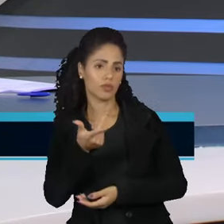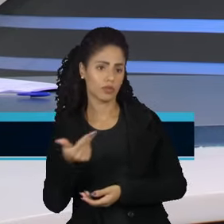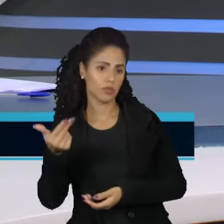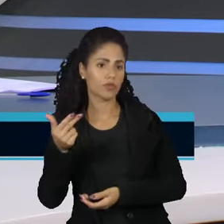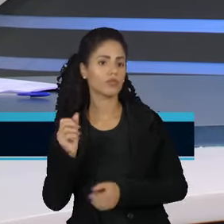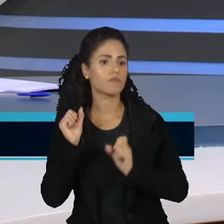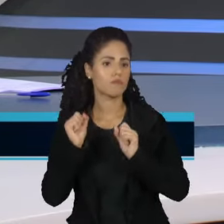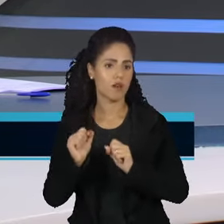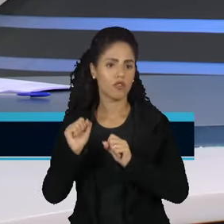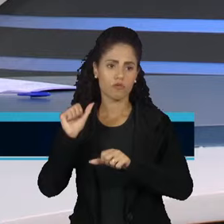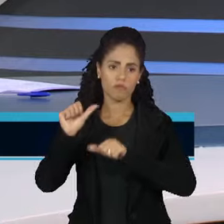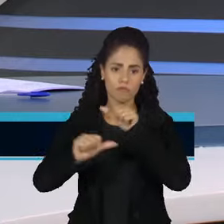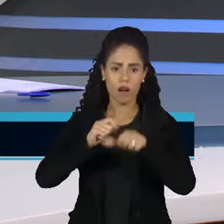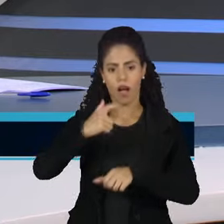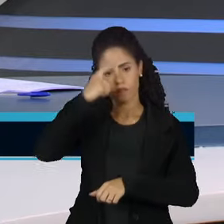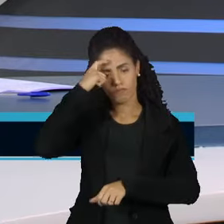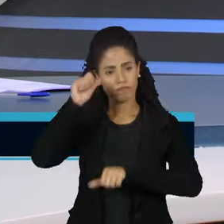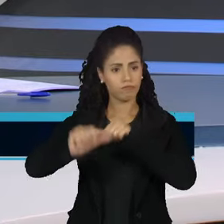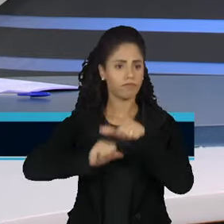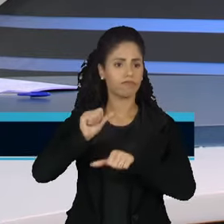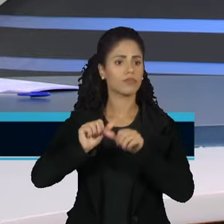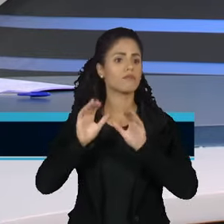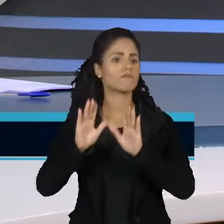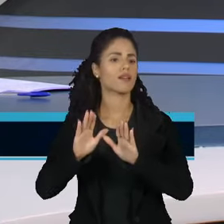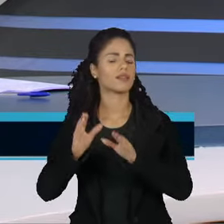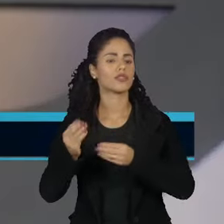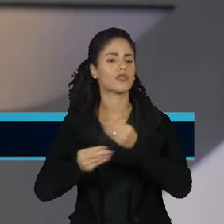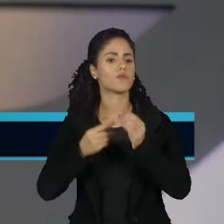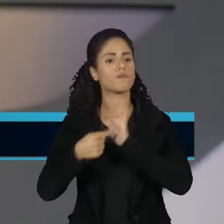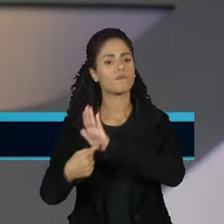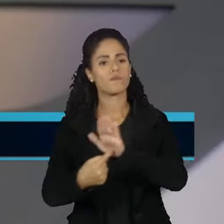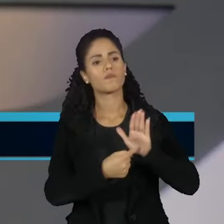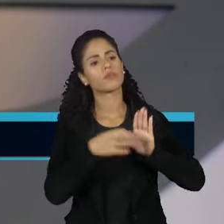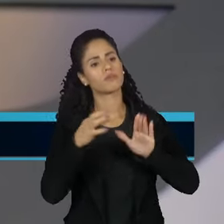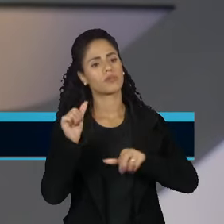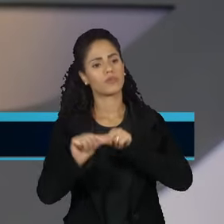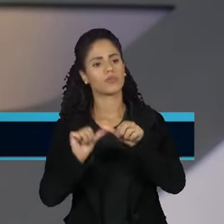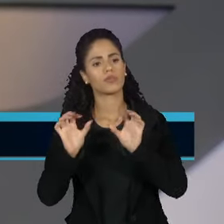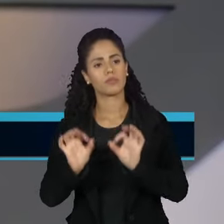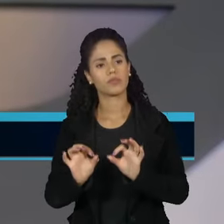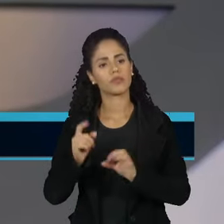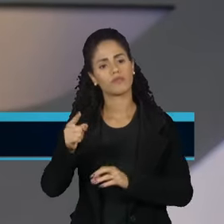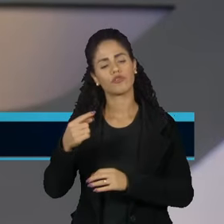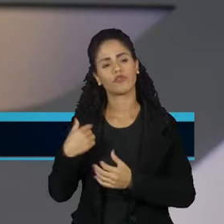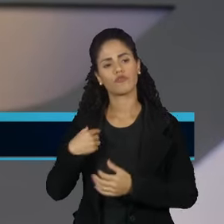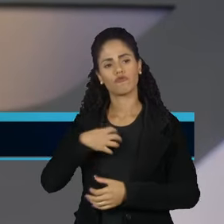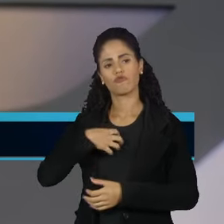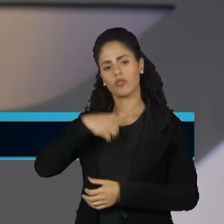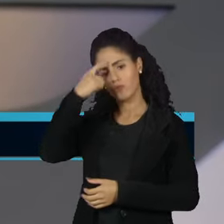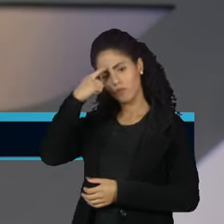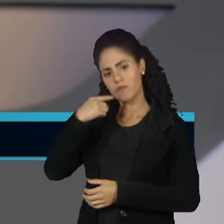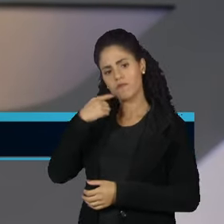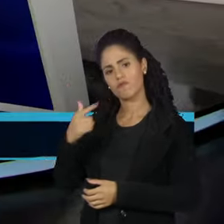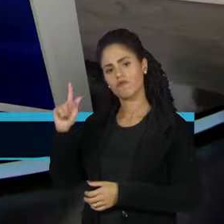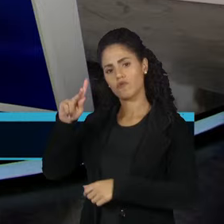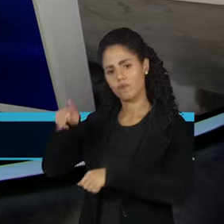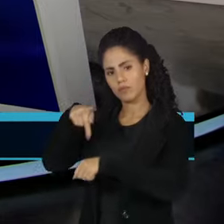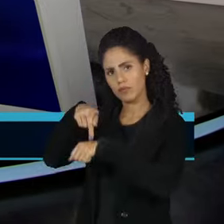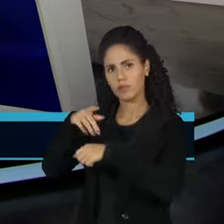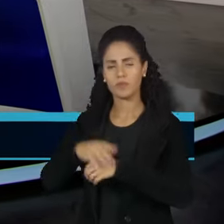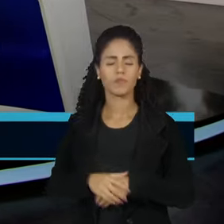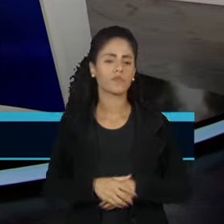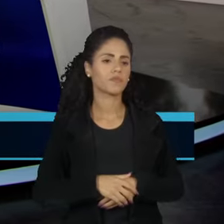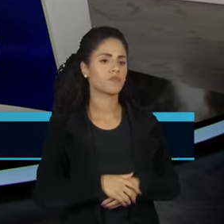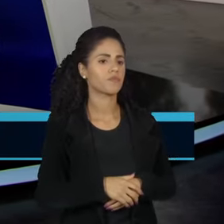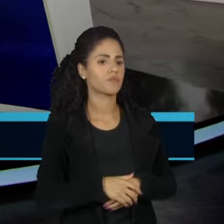que o Maduro mude posição, mas já mostra uma mudança de perfil da política externa. João, será